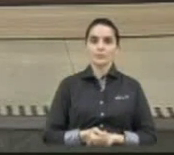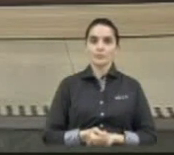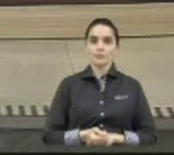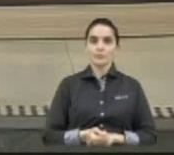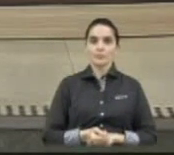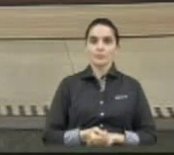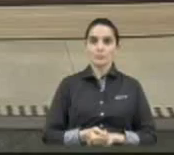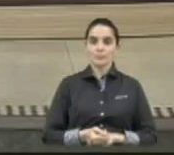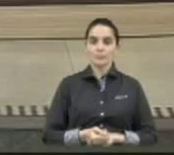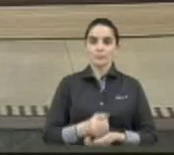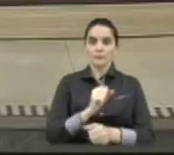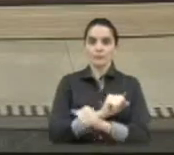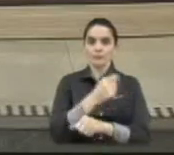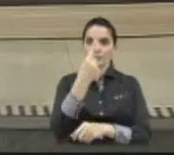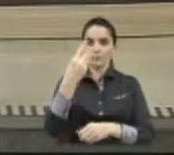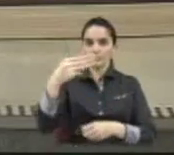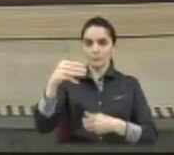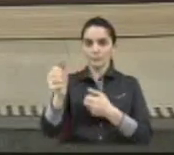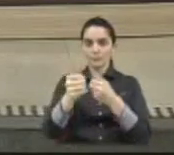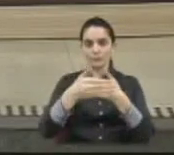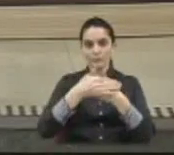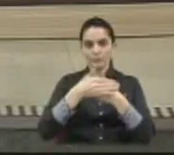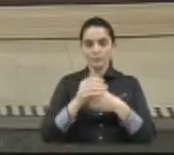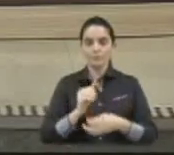A sessão está suspensa por um minuto.